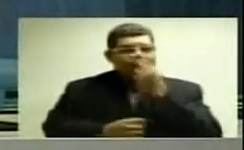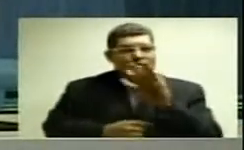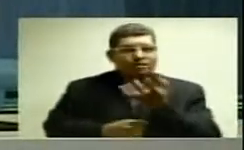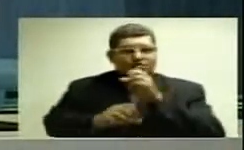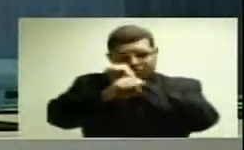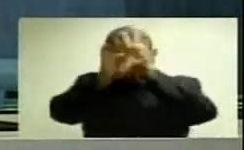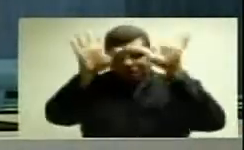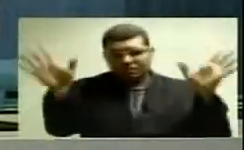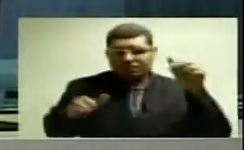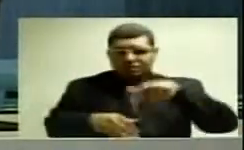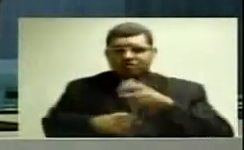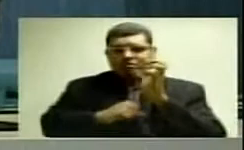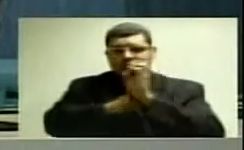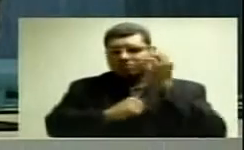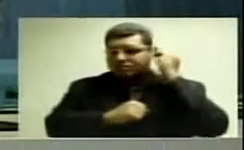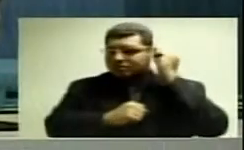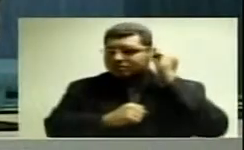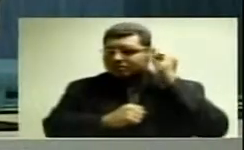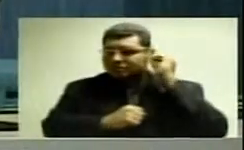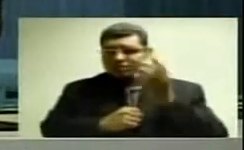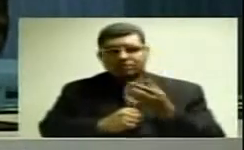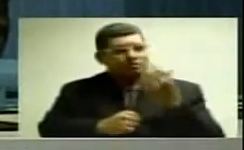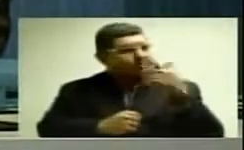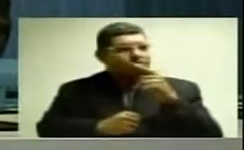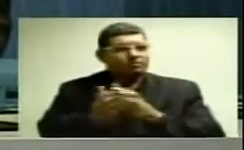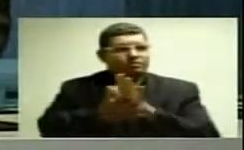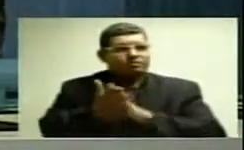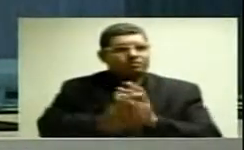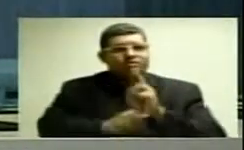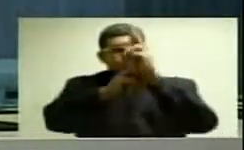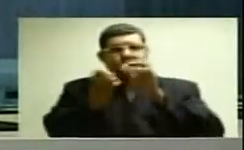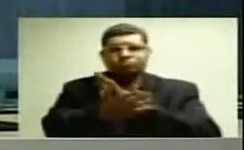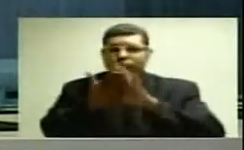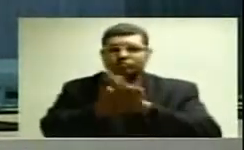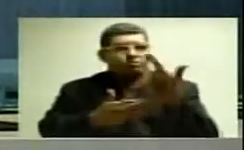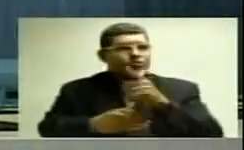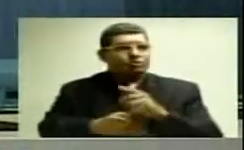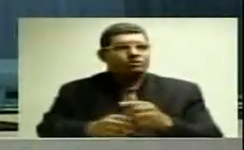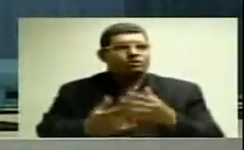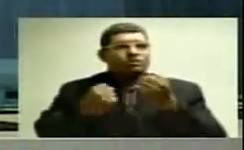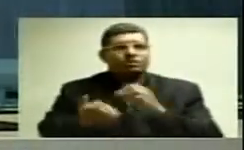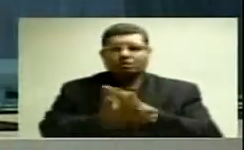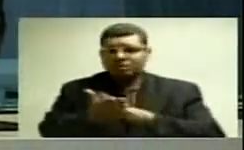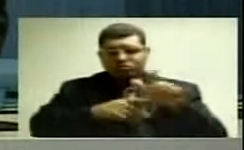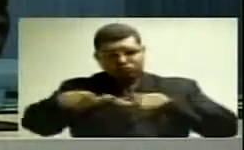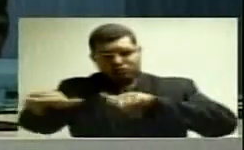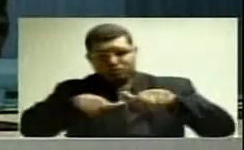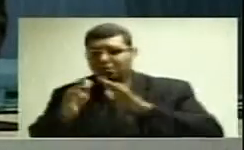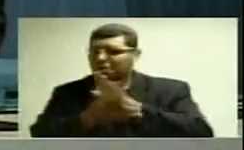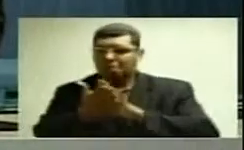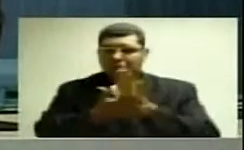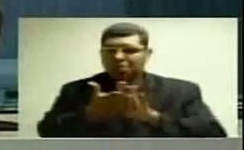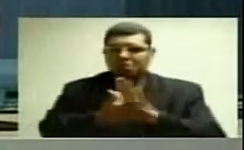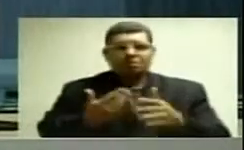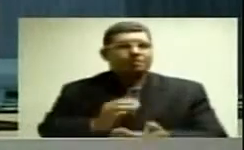parece-me claro por essa estatística que não há represamento, que não há sobrecarga de trabalho